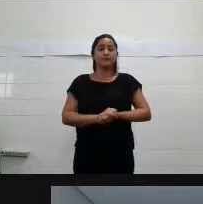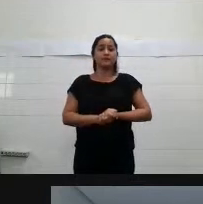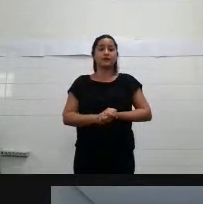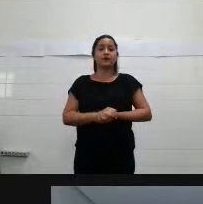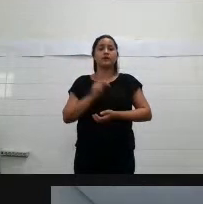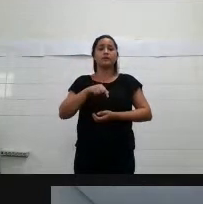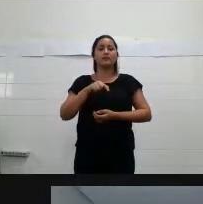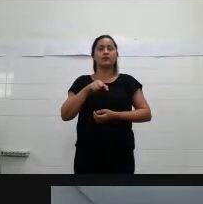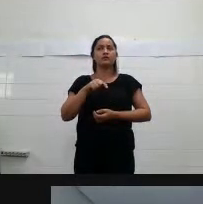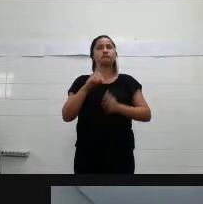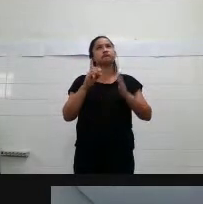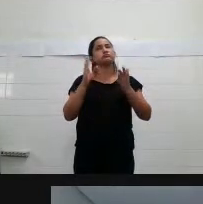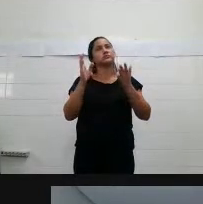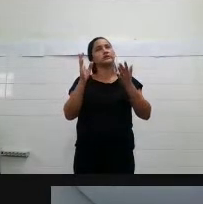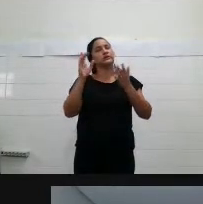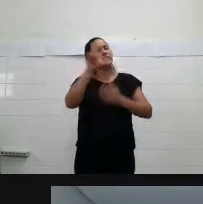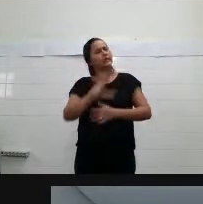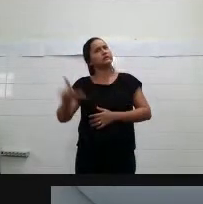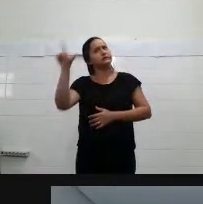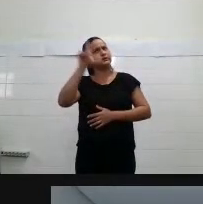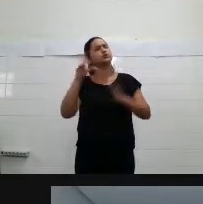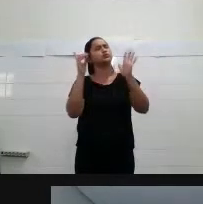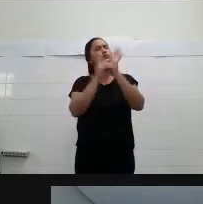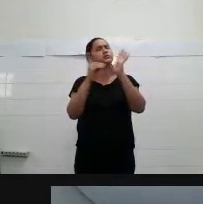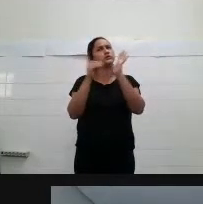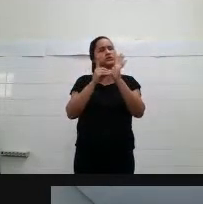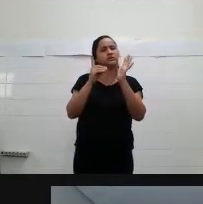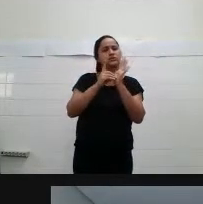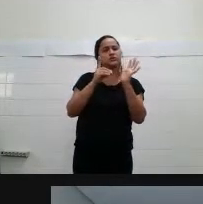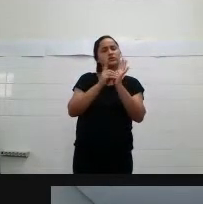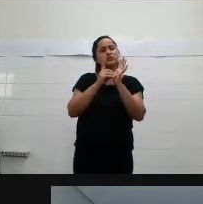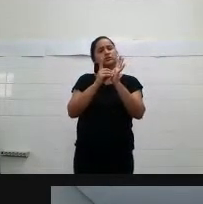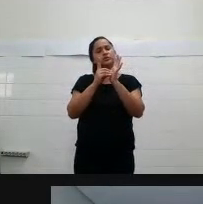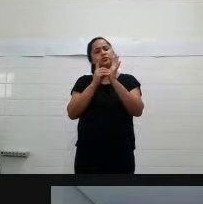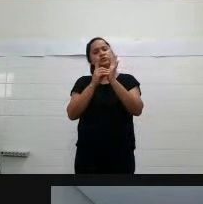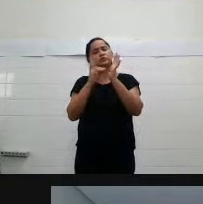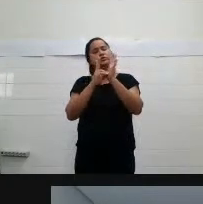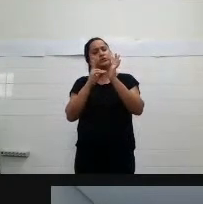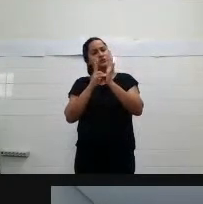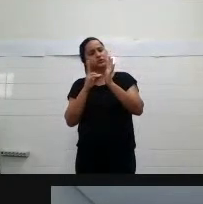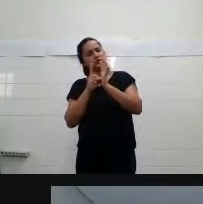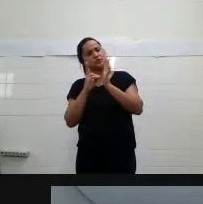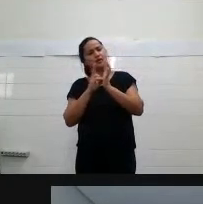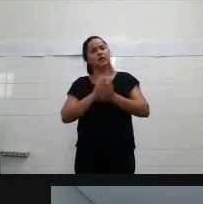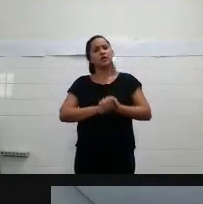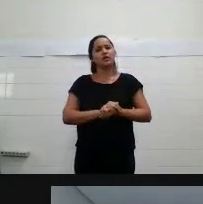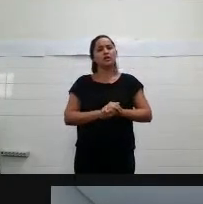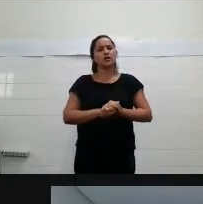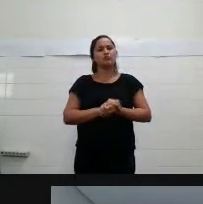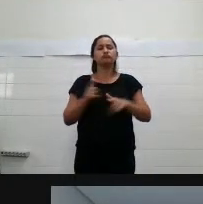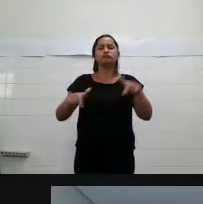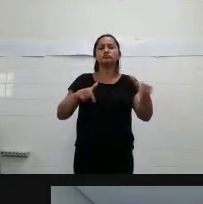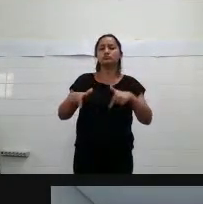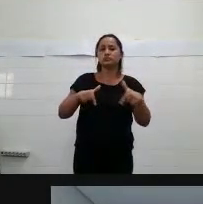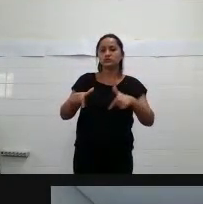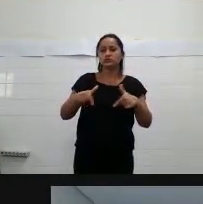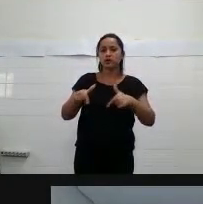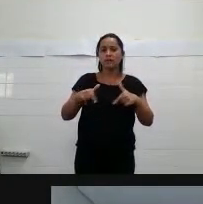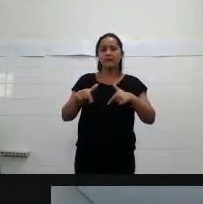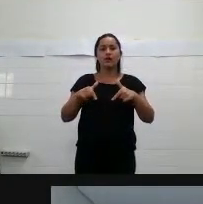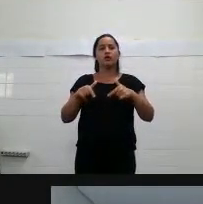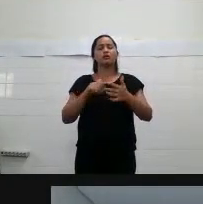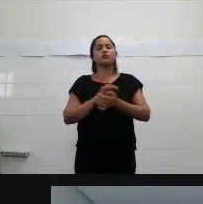literatura indígena, eu recentemente orientei no Prof. Letras, da UNEB, um trabalho sobre literatura de autoria